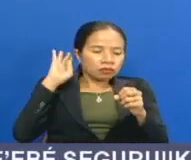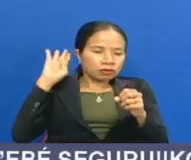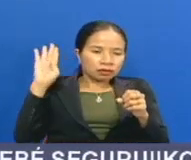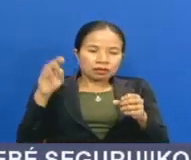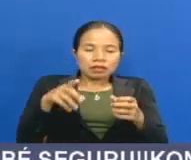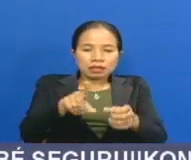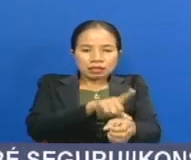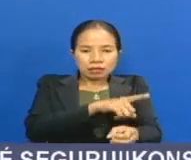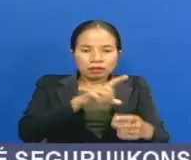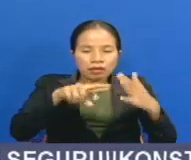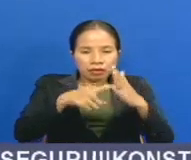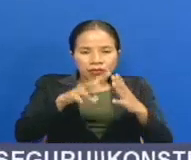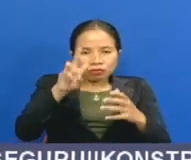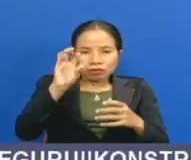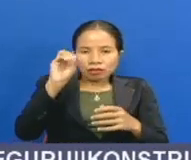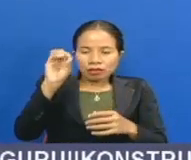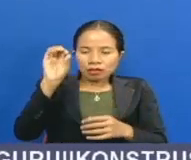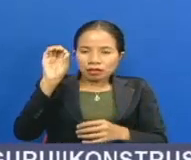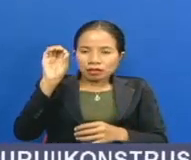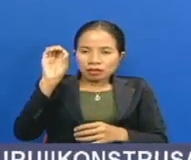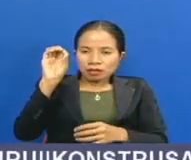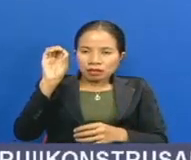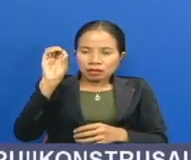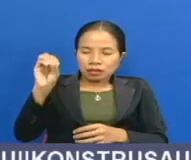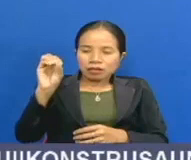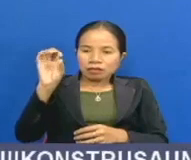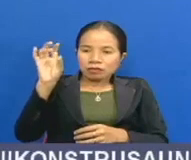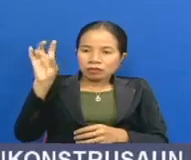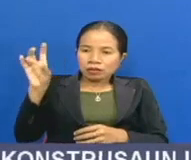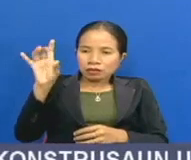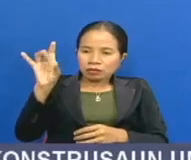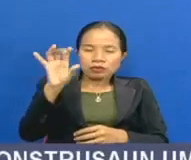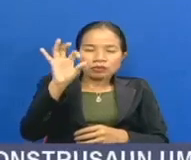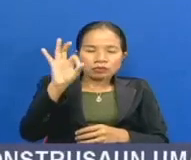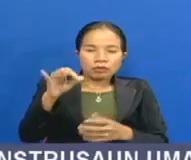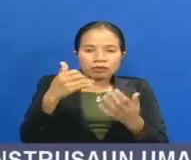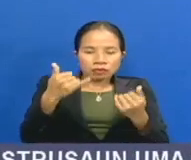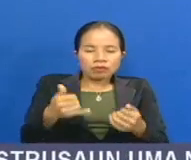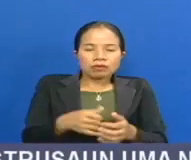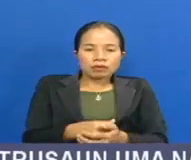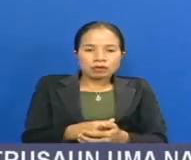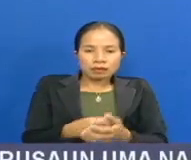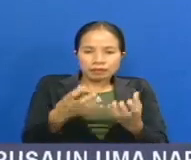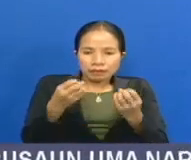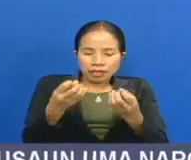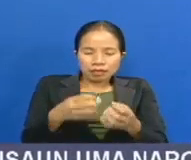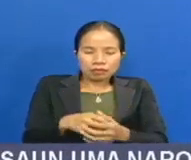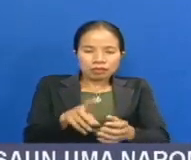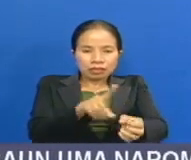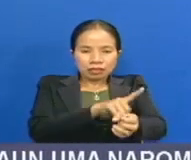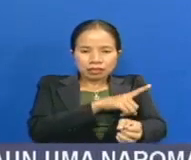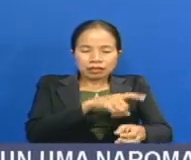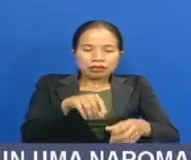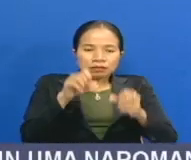é 2007, 8, 9, trai quase a danar o cona. Que